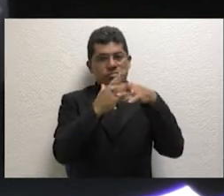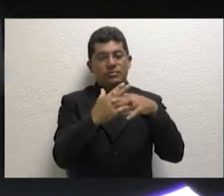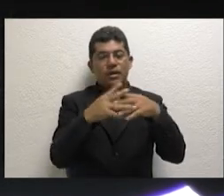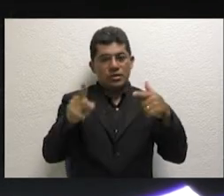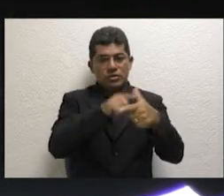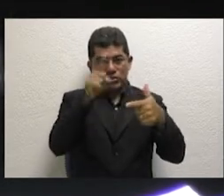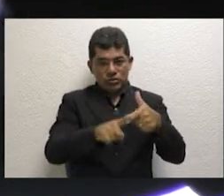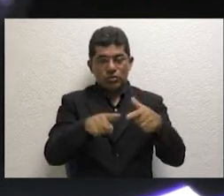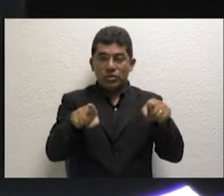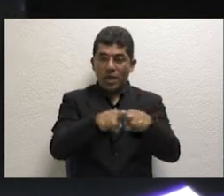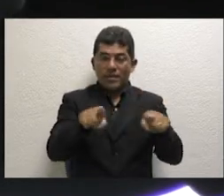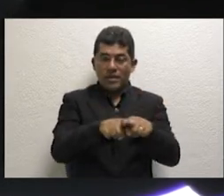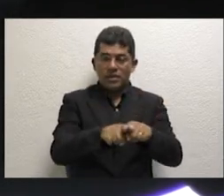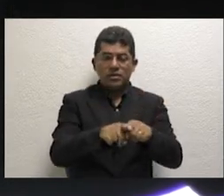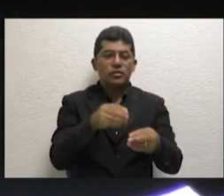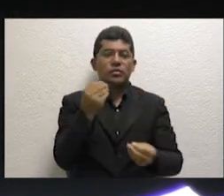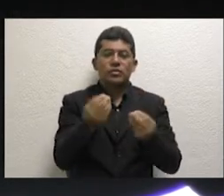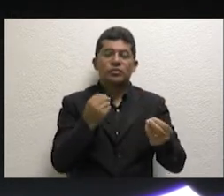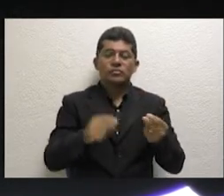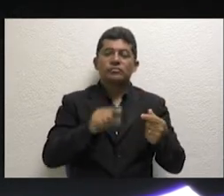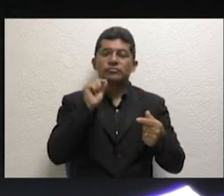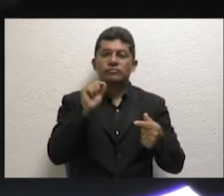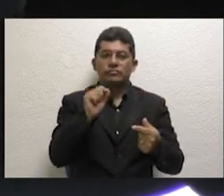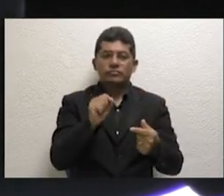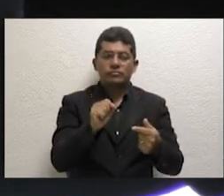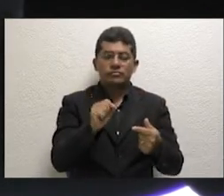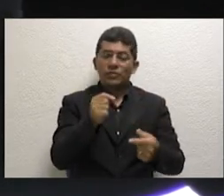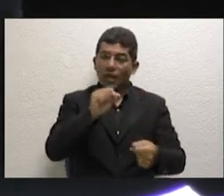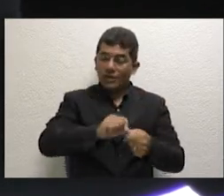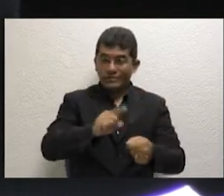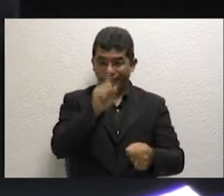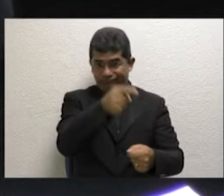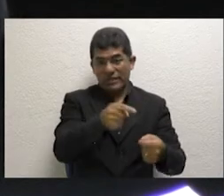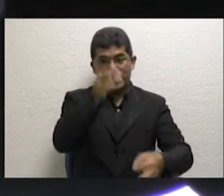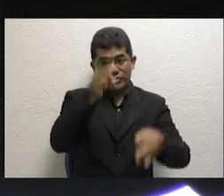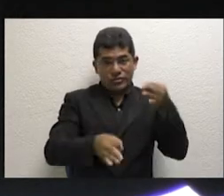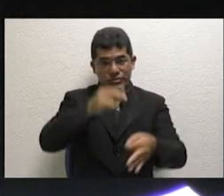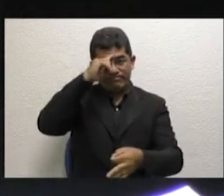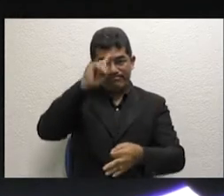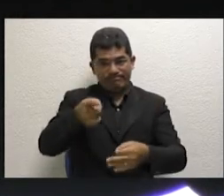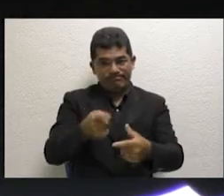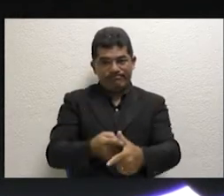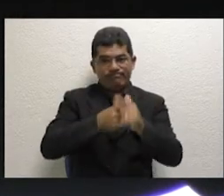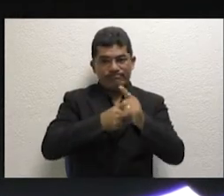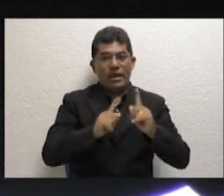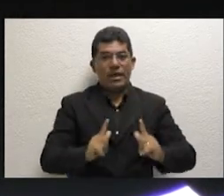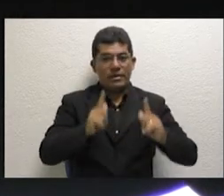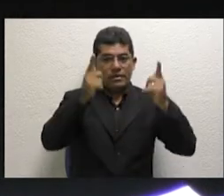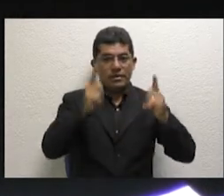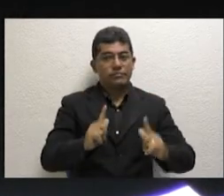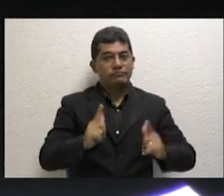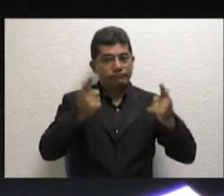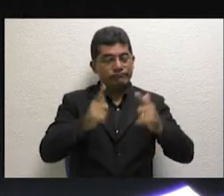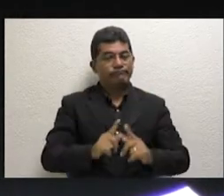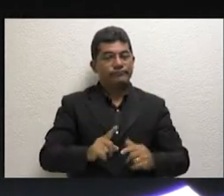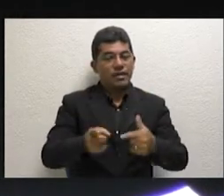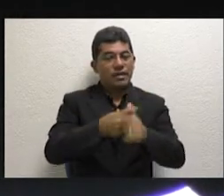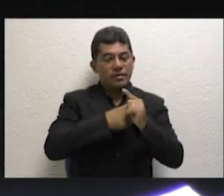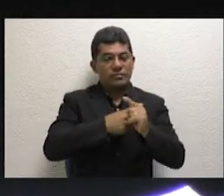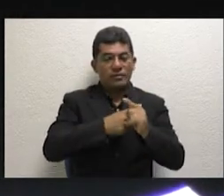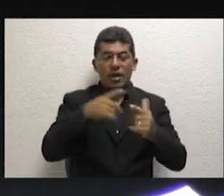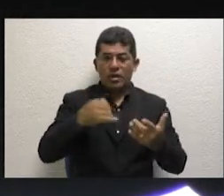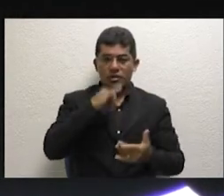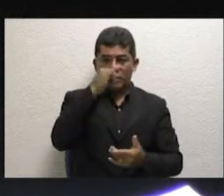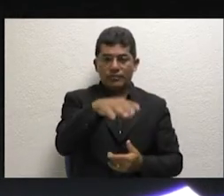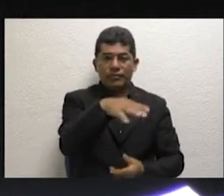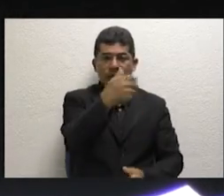o segundo é a questão da justiça inclusive eu queria dar uma informação aqui para a